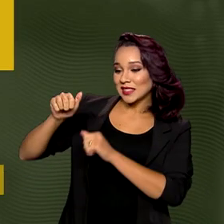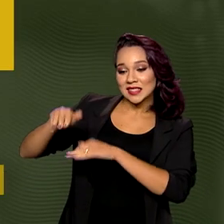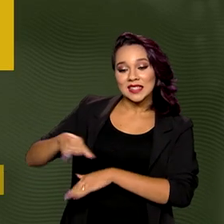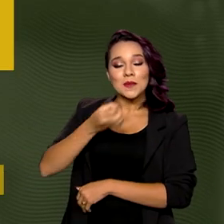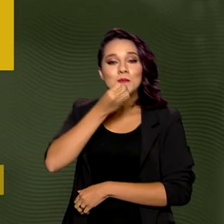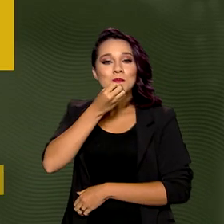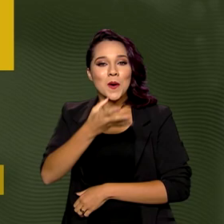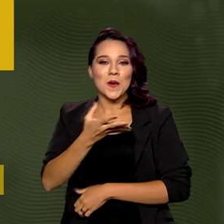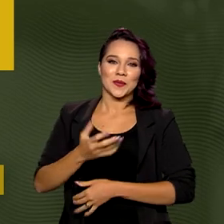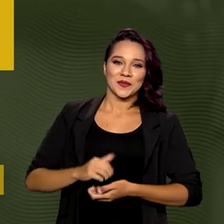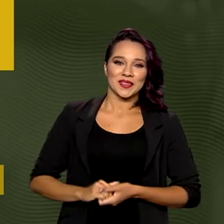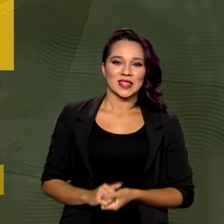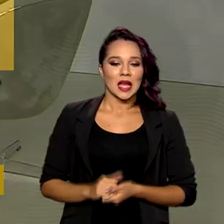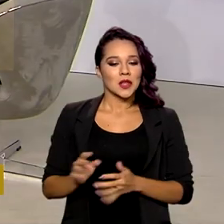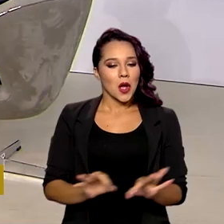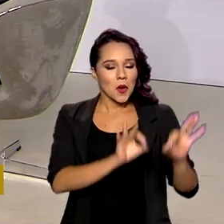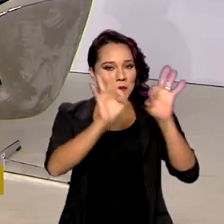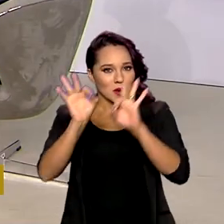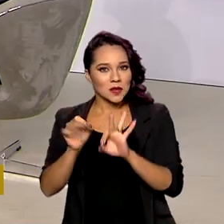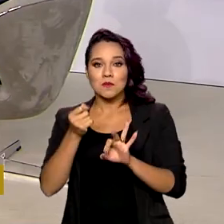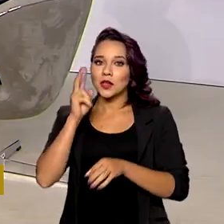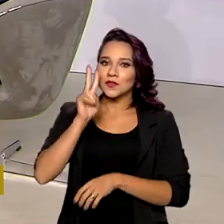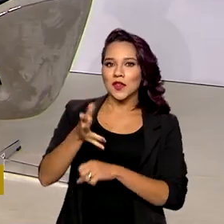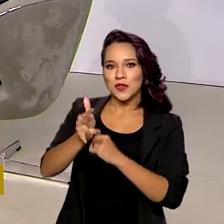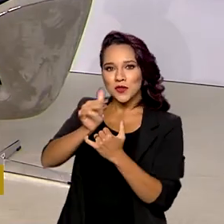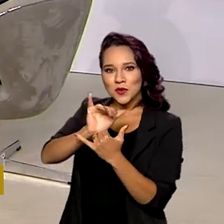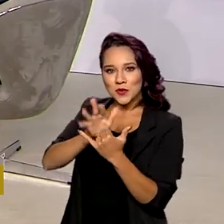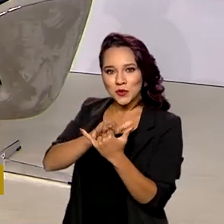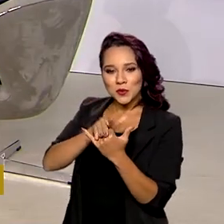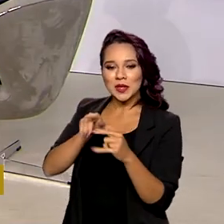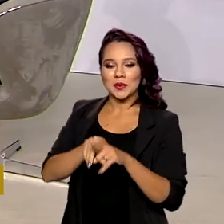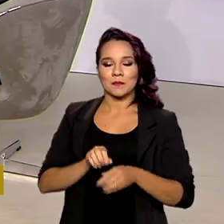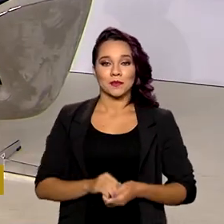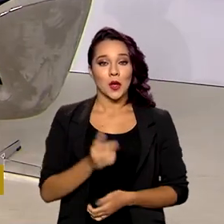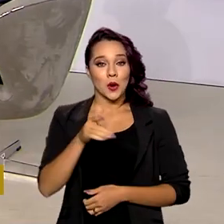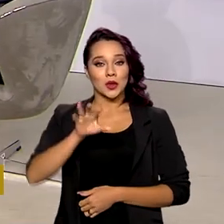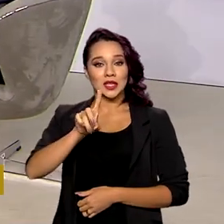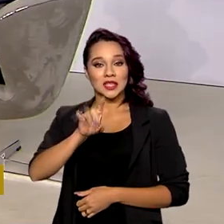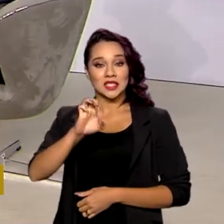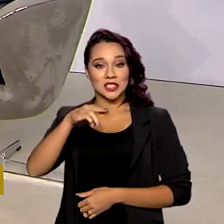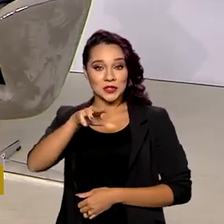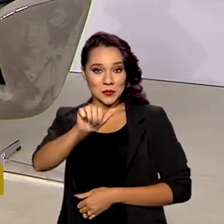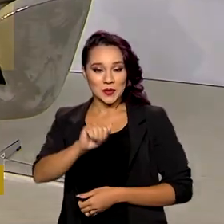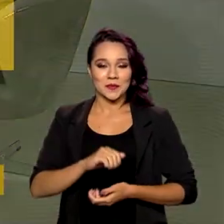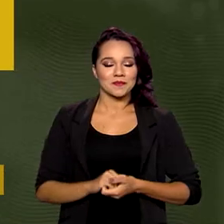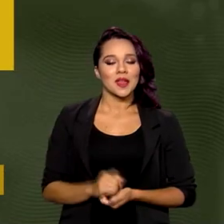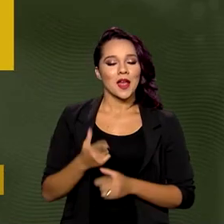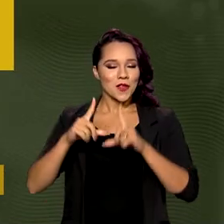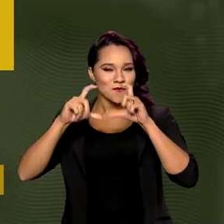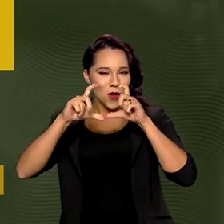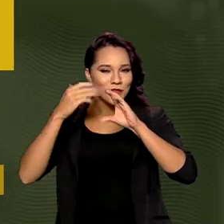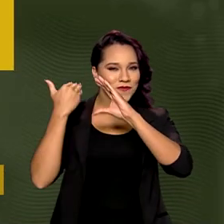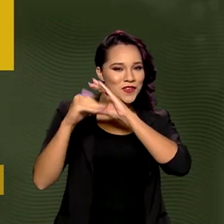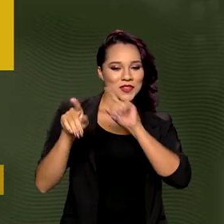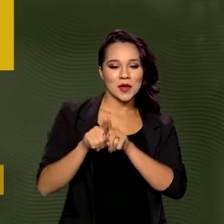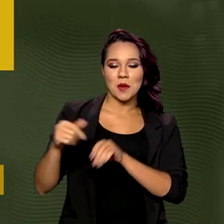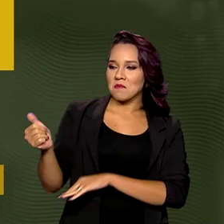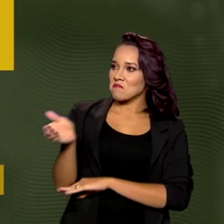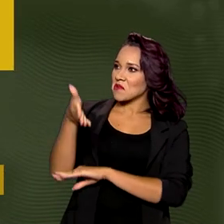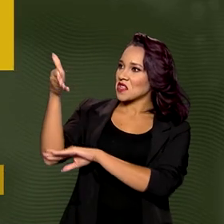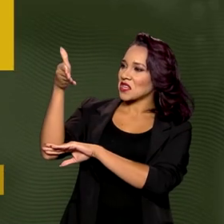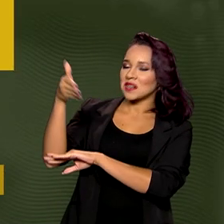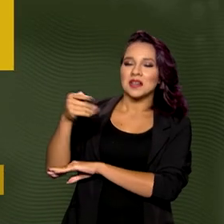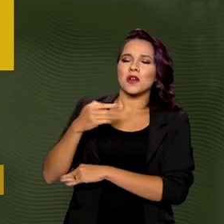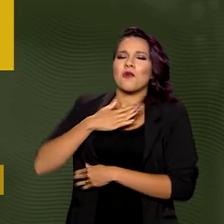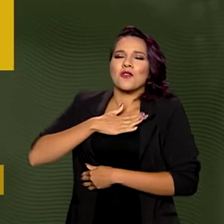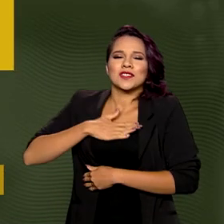para você. Acompanhando com a gente, porque pode ver no YouTube também. A Dilma Fontes, Marília, São Paulo, mandou uma foto também, bandeira do Brasil, disse como